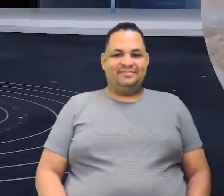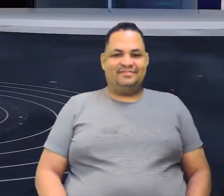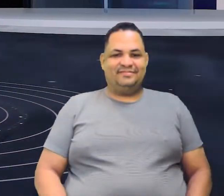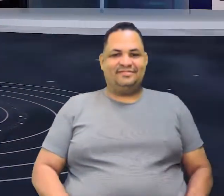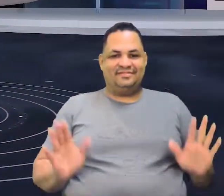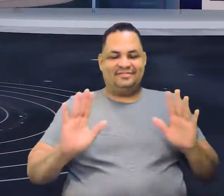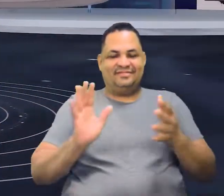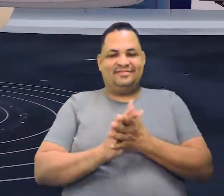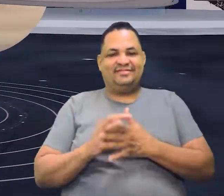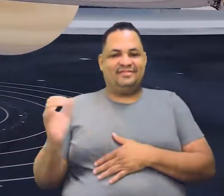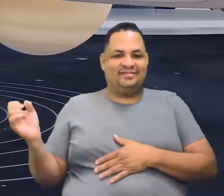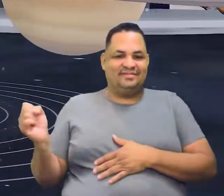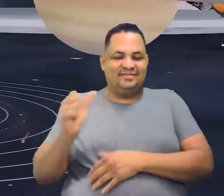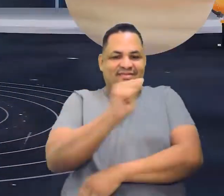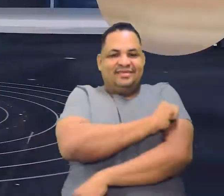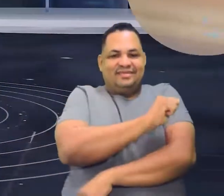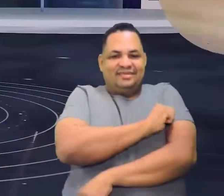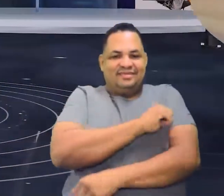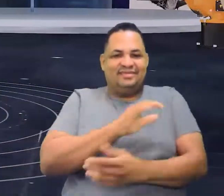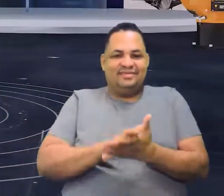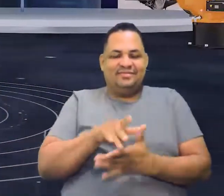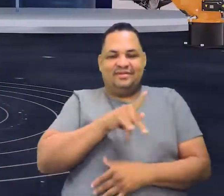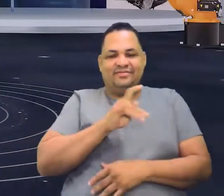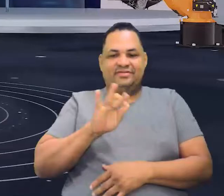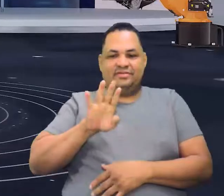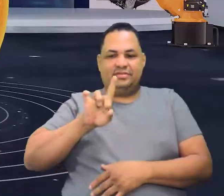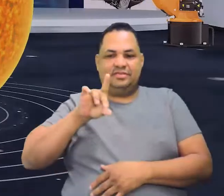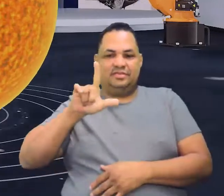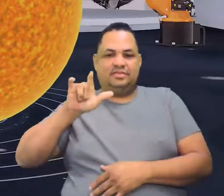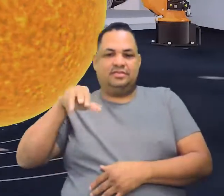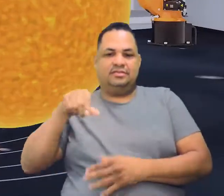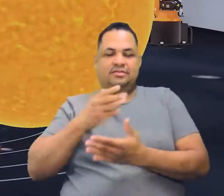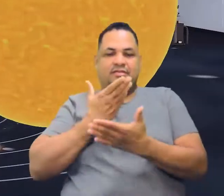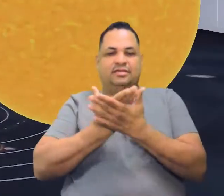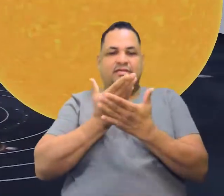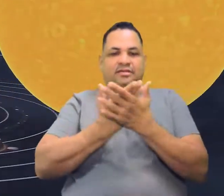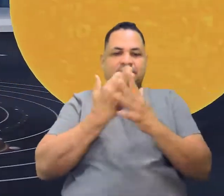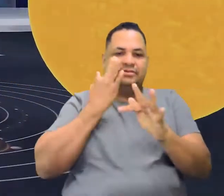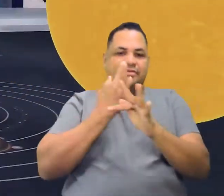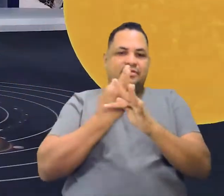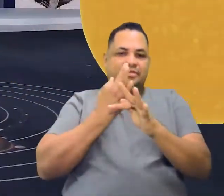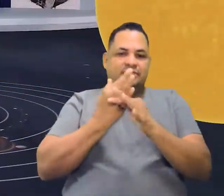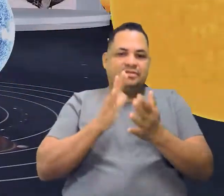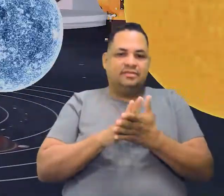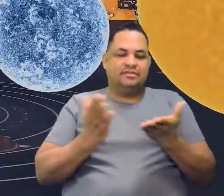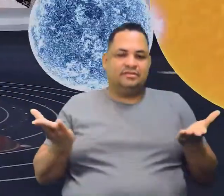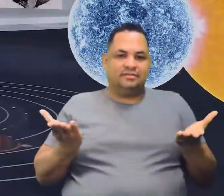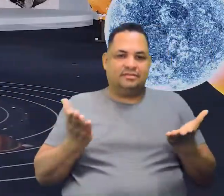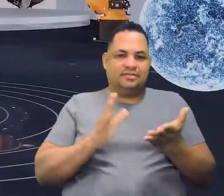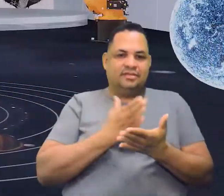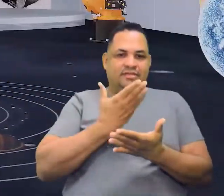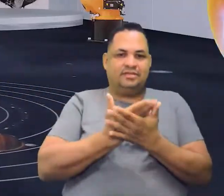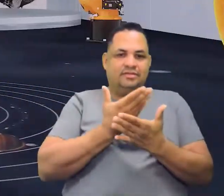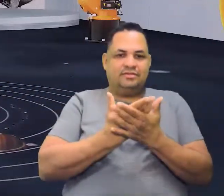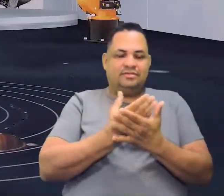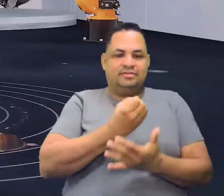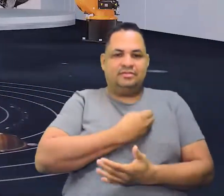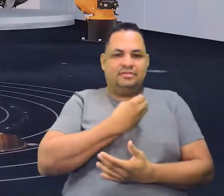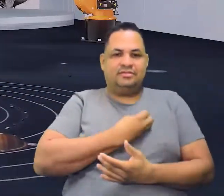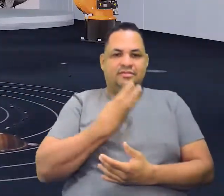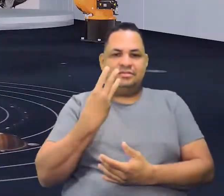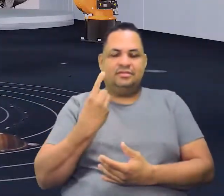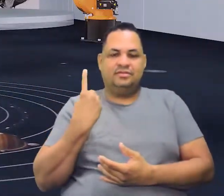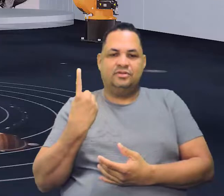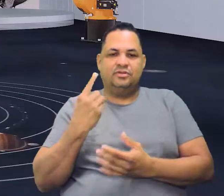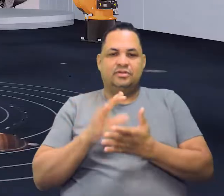Hello, jovens! Profa Deise Lima na área para mais uma aula de física com vocês. E já vamos para a nossa aula aí de número